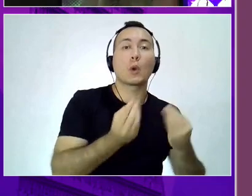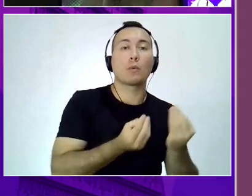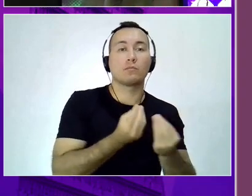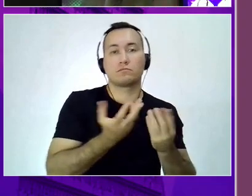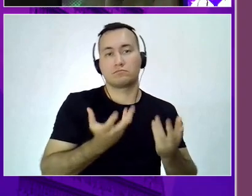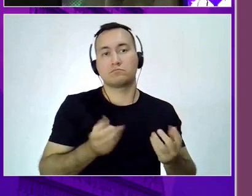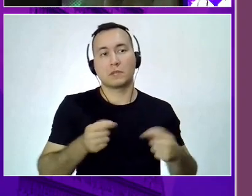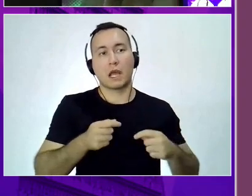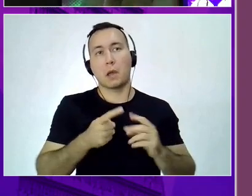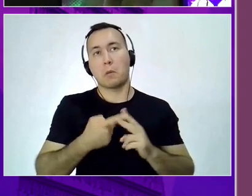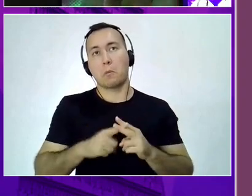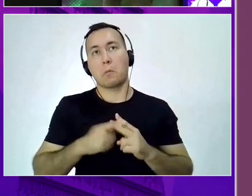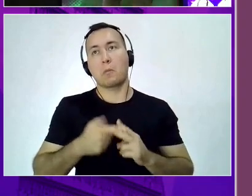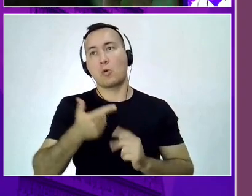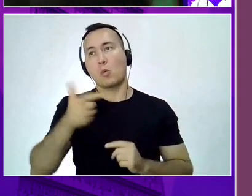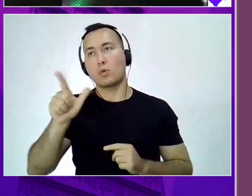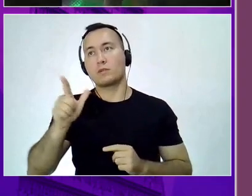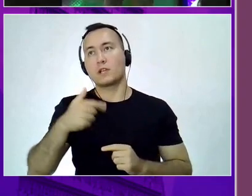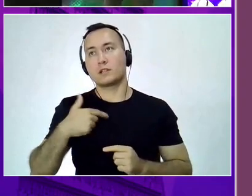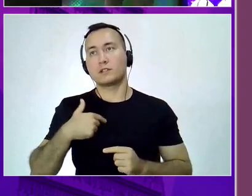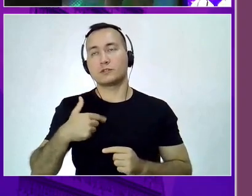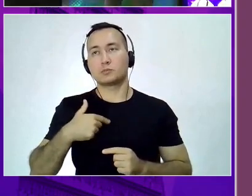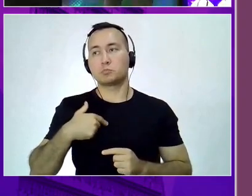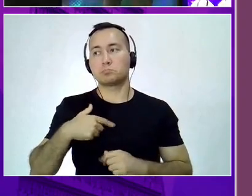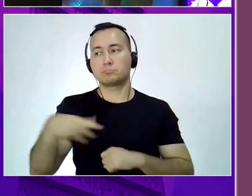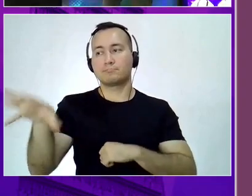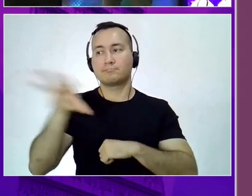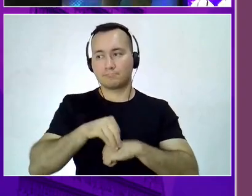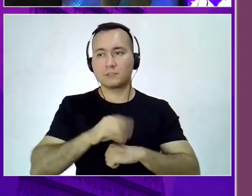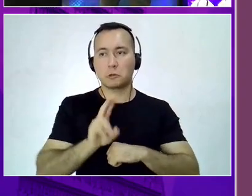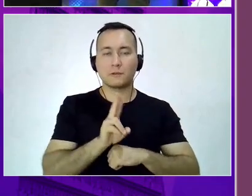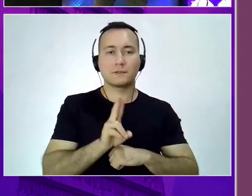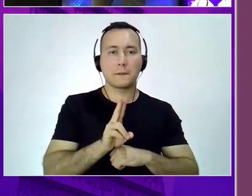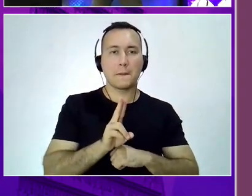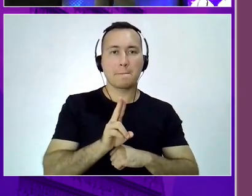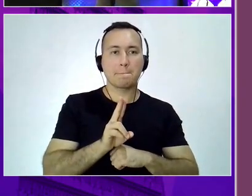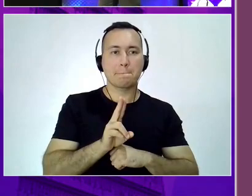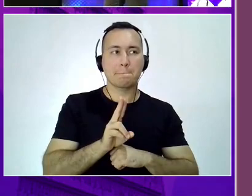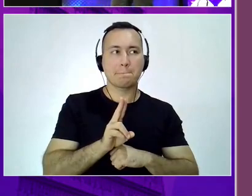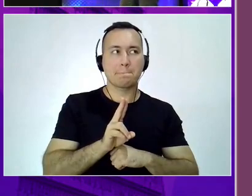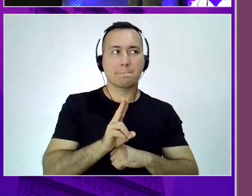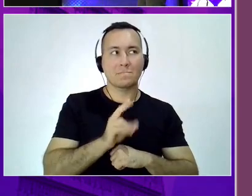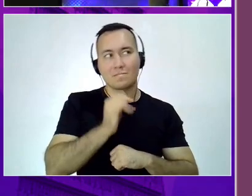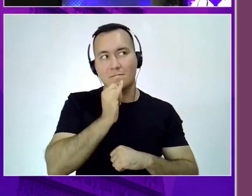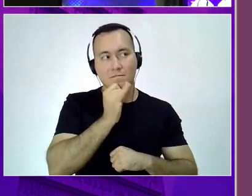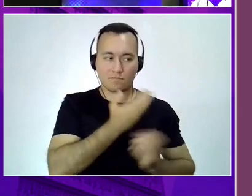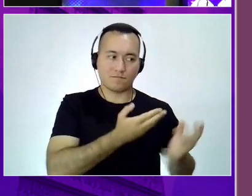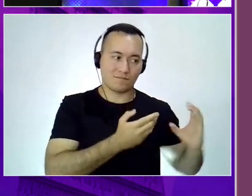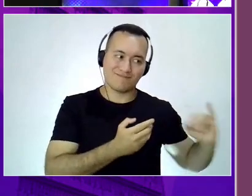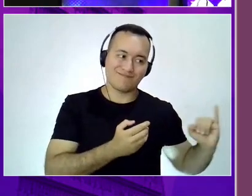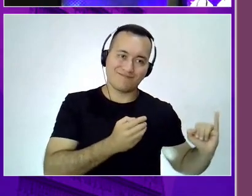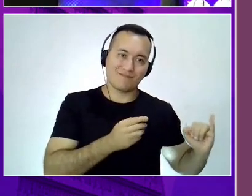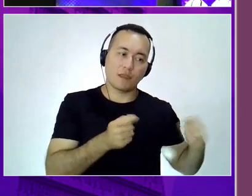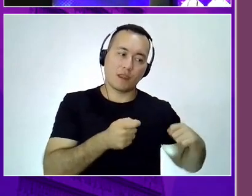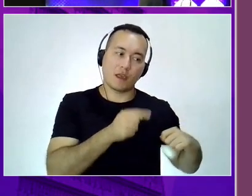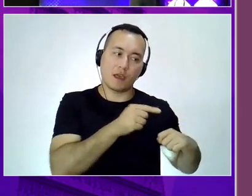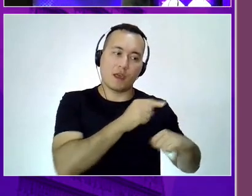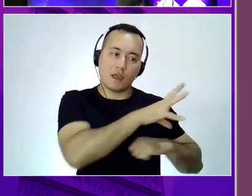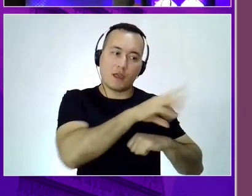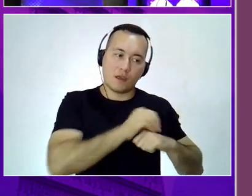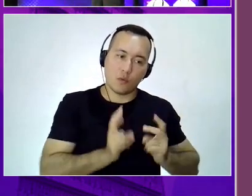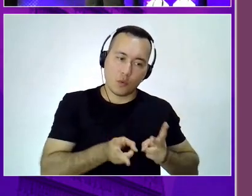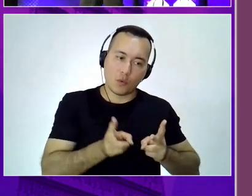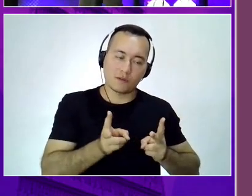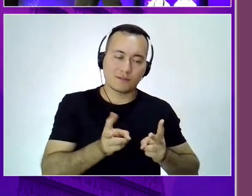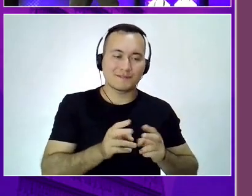beleza, ela faz para você, mas você precisa entender, você não pode ficar tão dependente de uma ferramenta assim. E por fim, o status ou o resultado